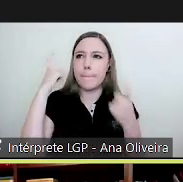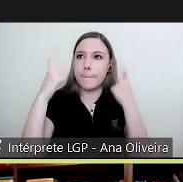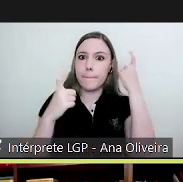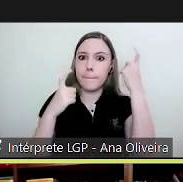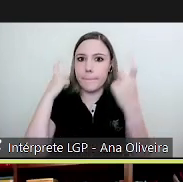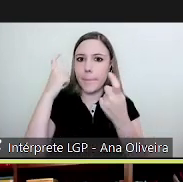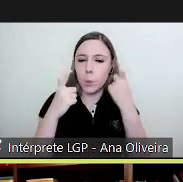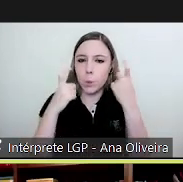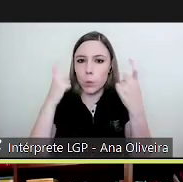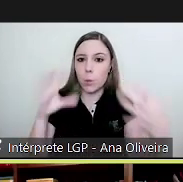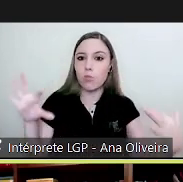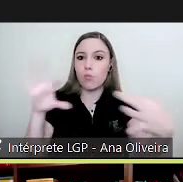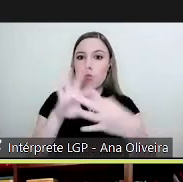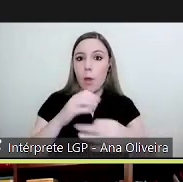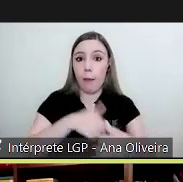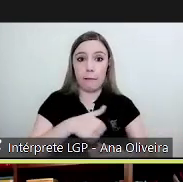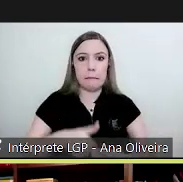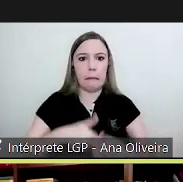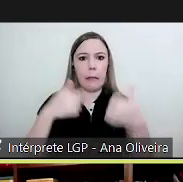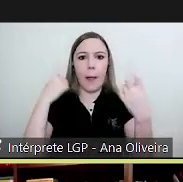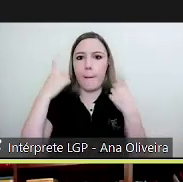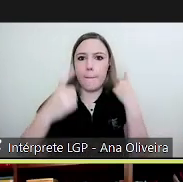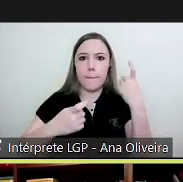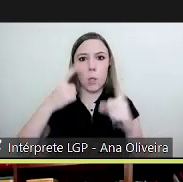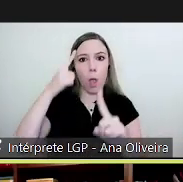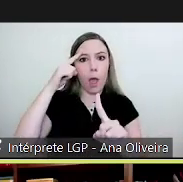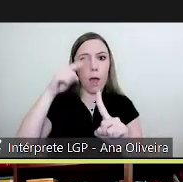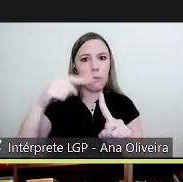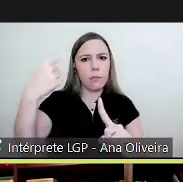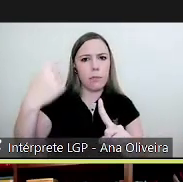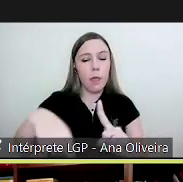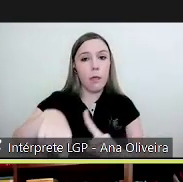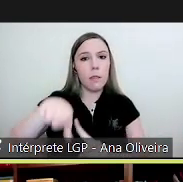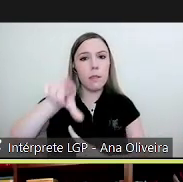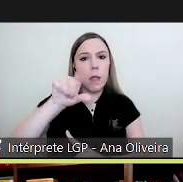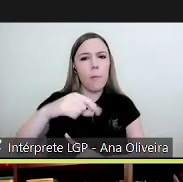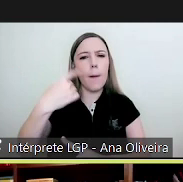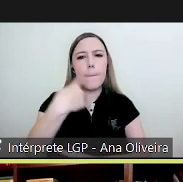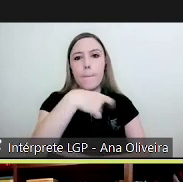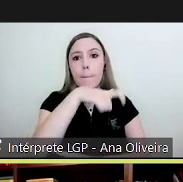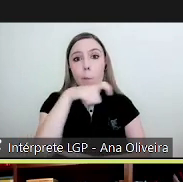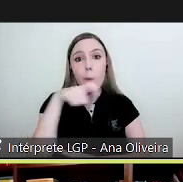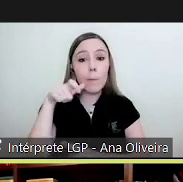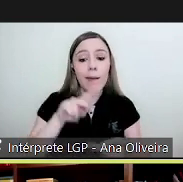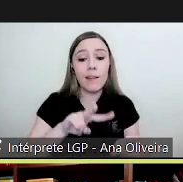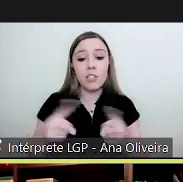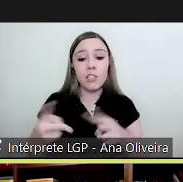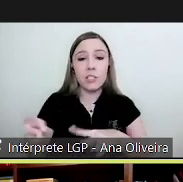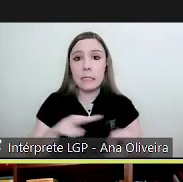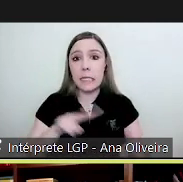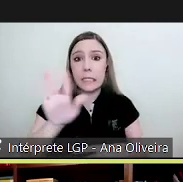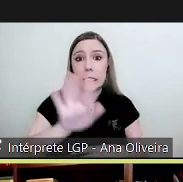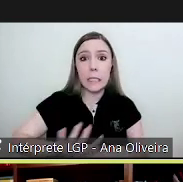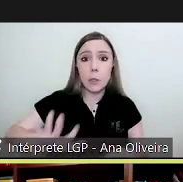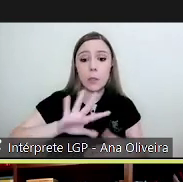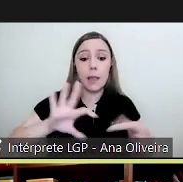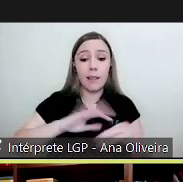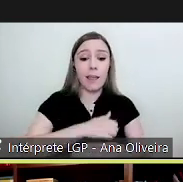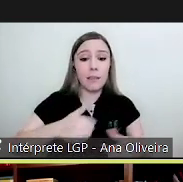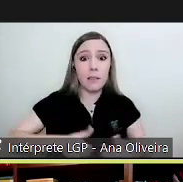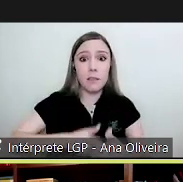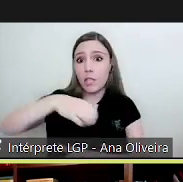a cidade metas. Tem inclusive a promessa de uma estratégia nacional de Smart Cities e